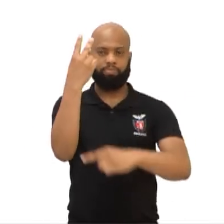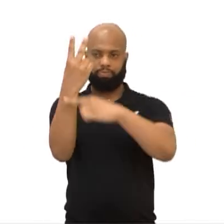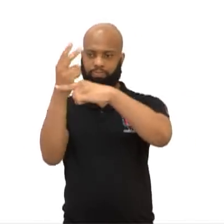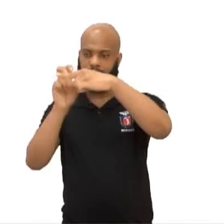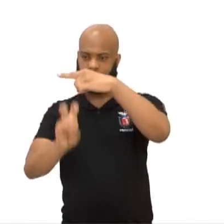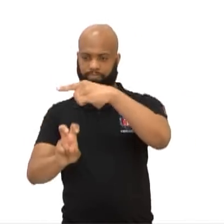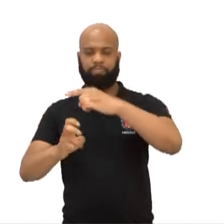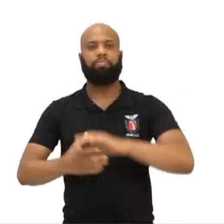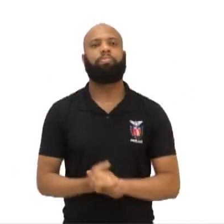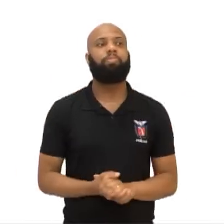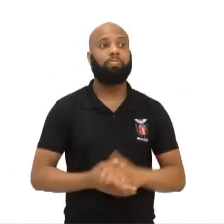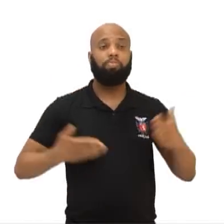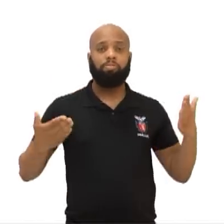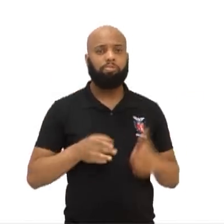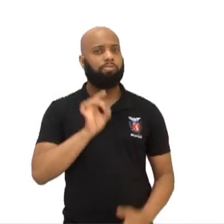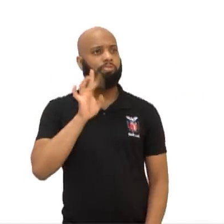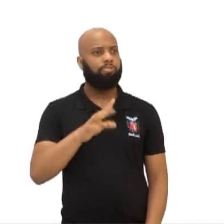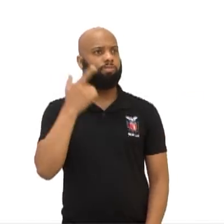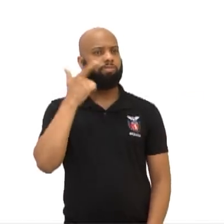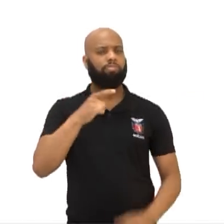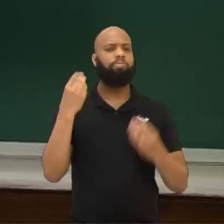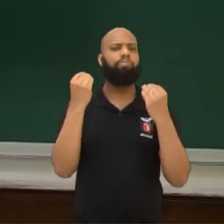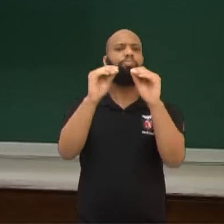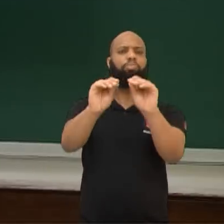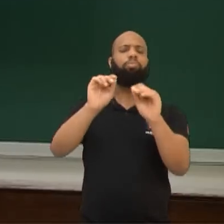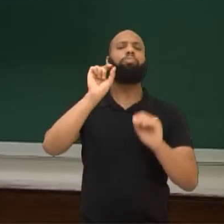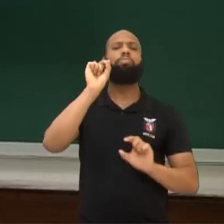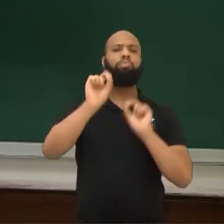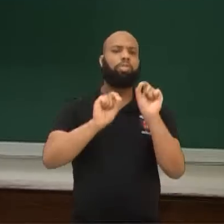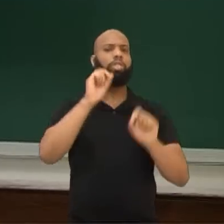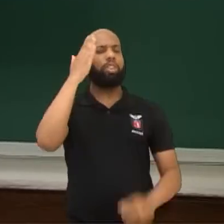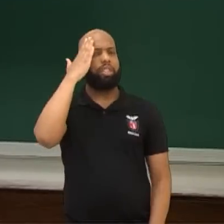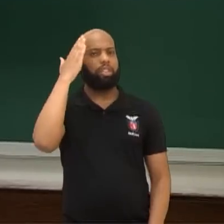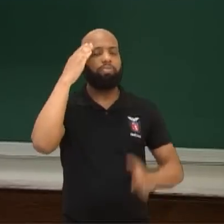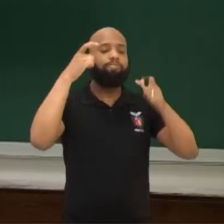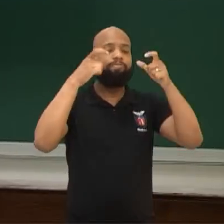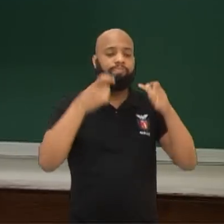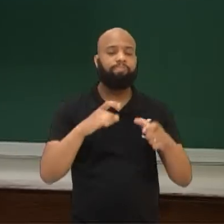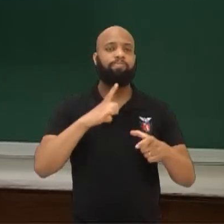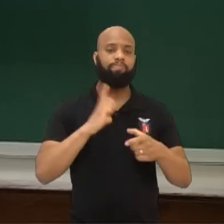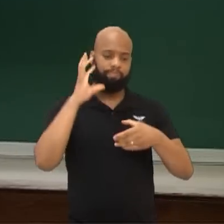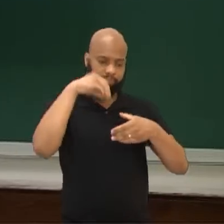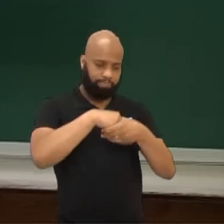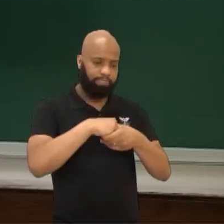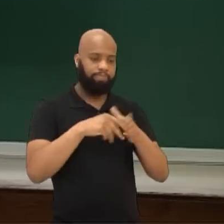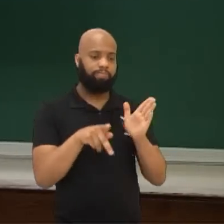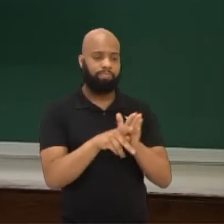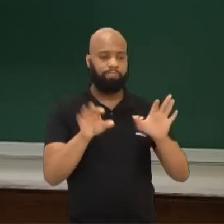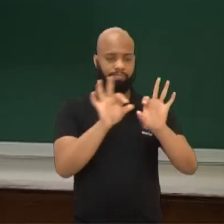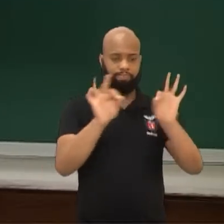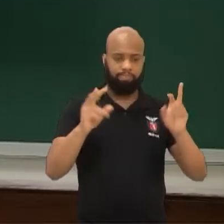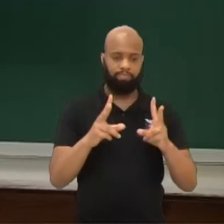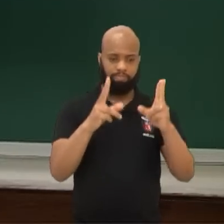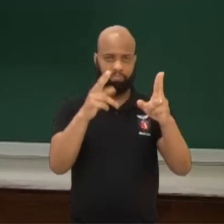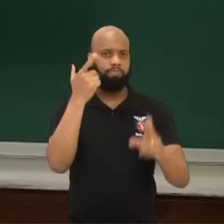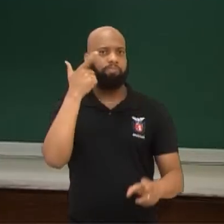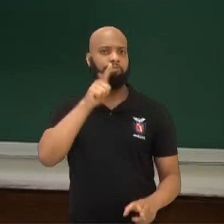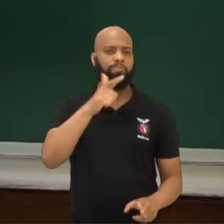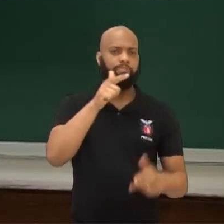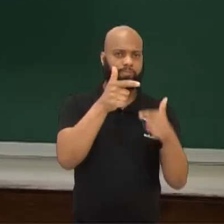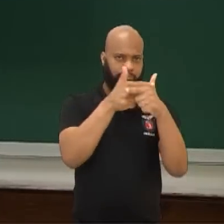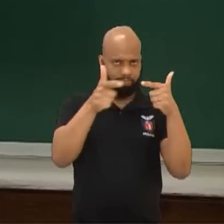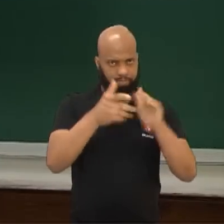2/5, tá? Então, aqui é só para eu saber localizar dentro dos segmentos essa razão,